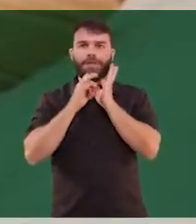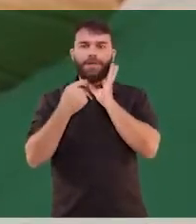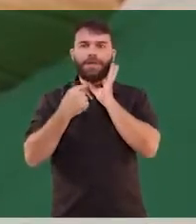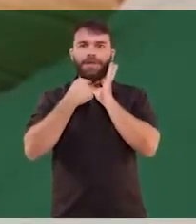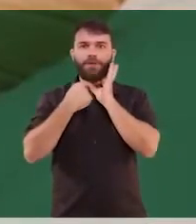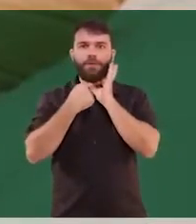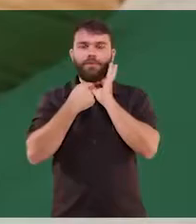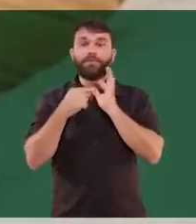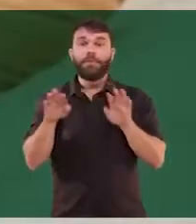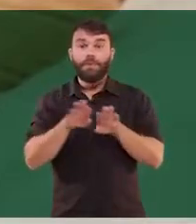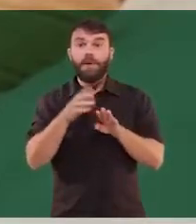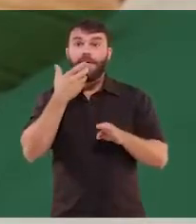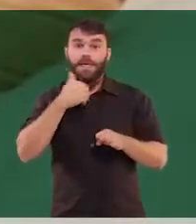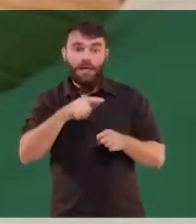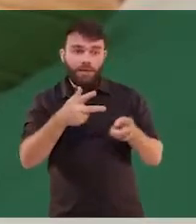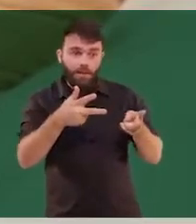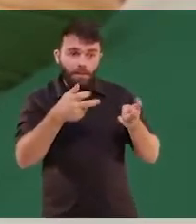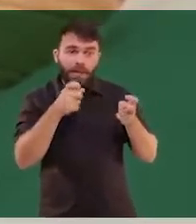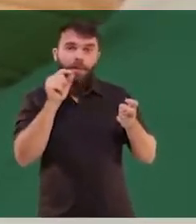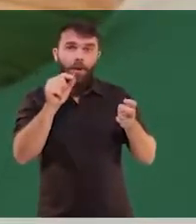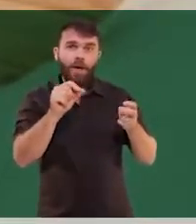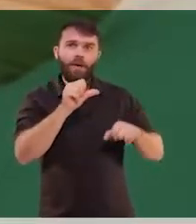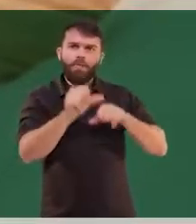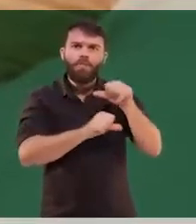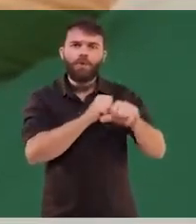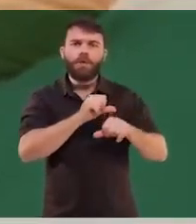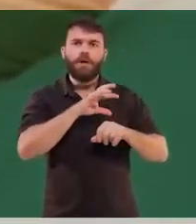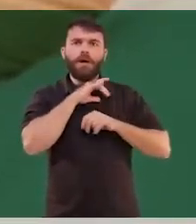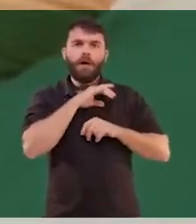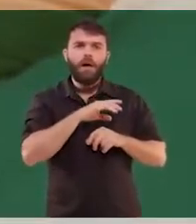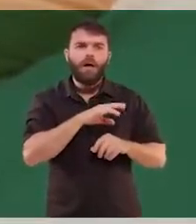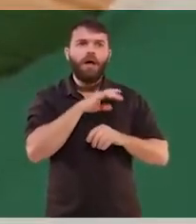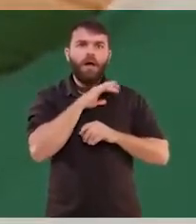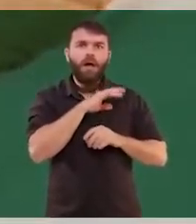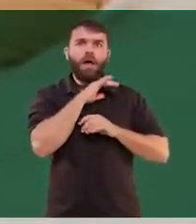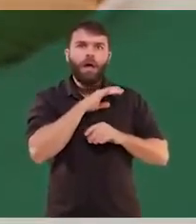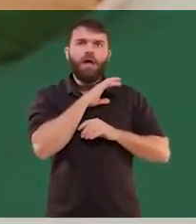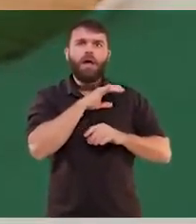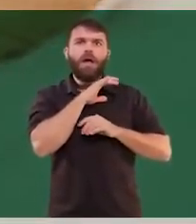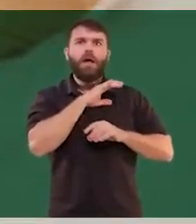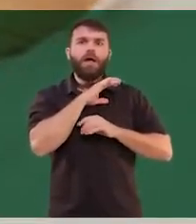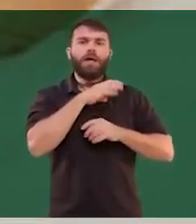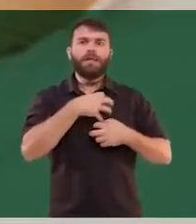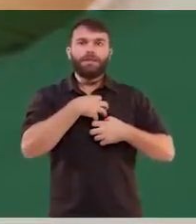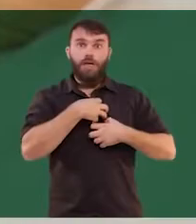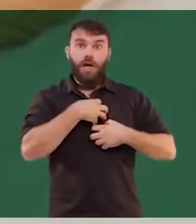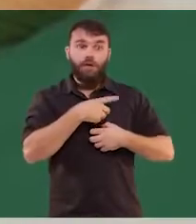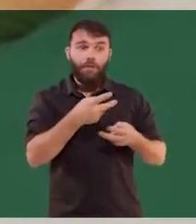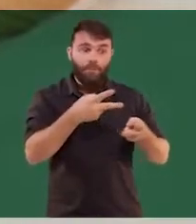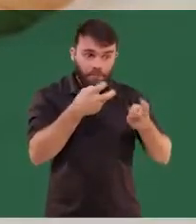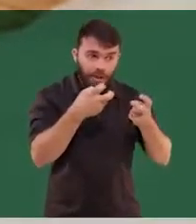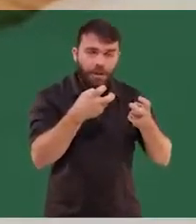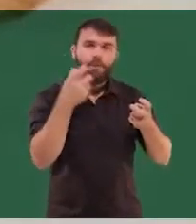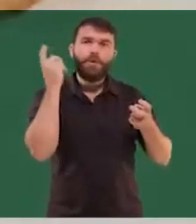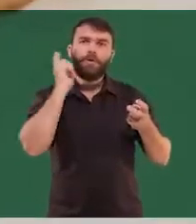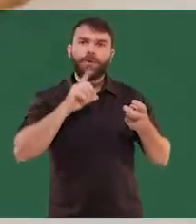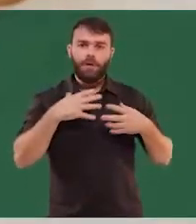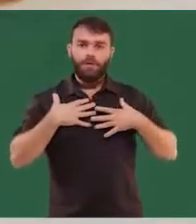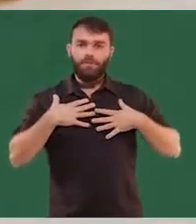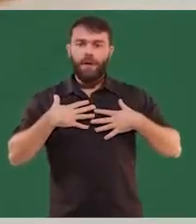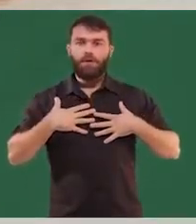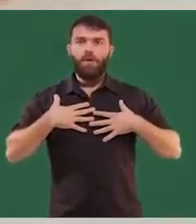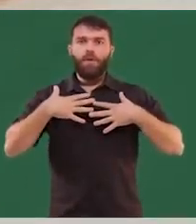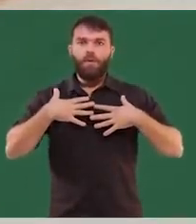de aspiração no orifício da cânula. A criança também pode apresentar alguma alteração respiratória, como dificuldade ou esforço